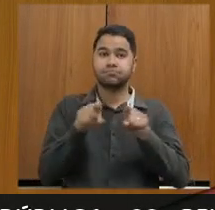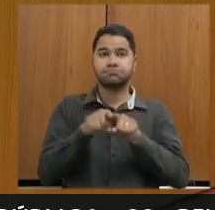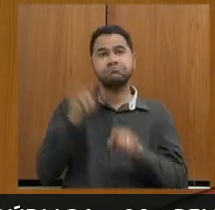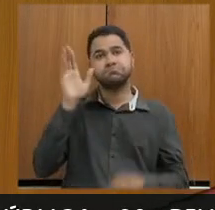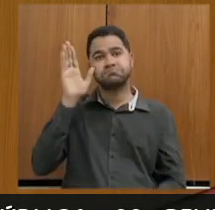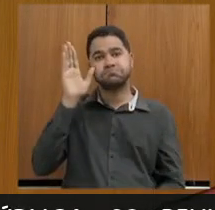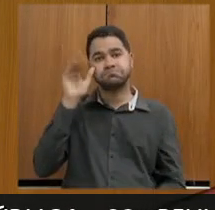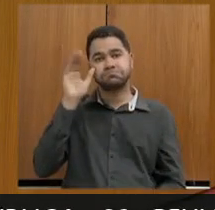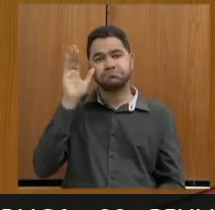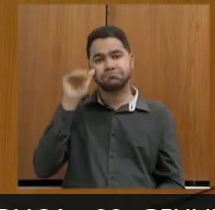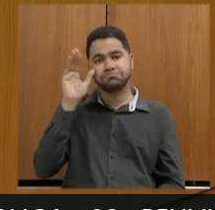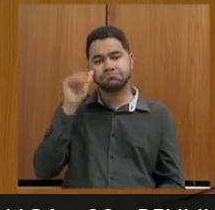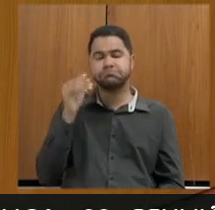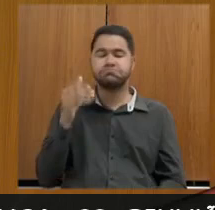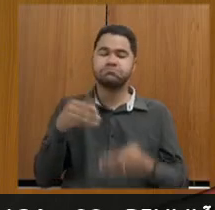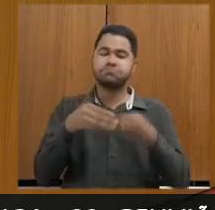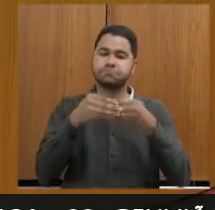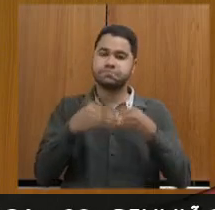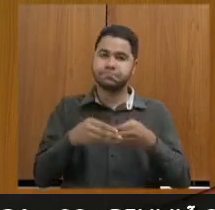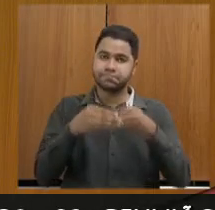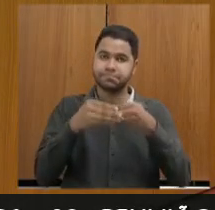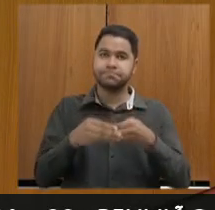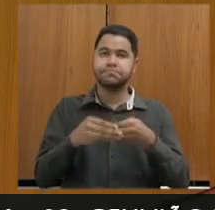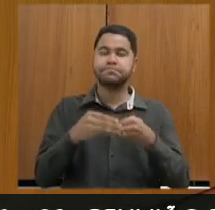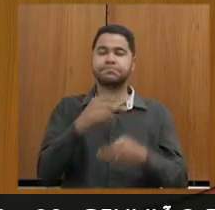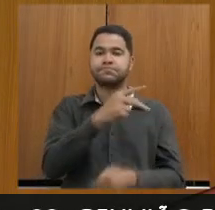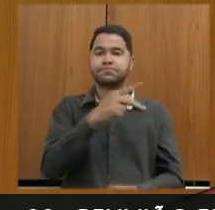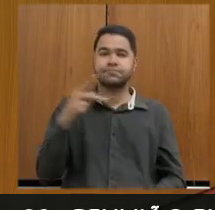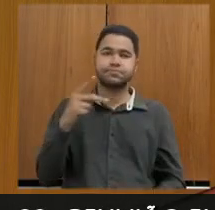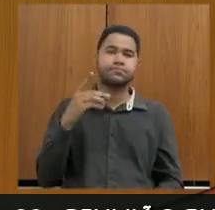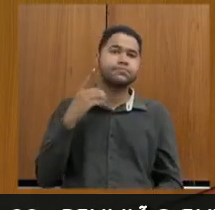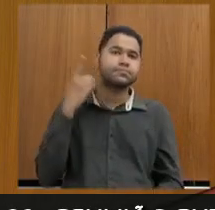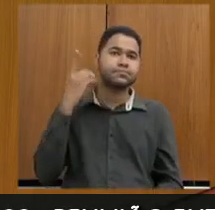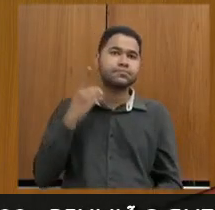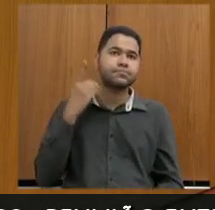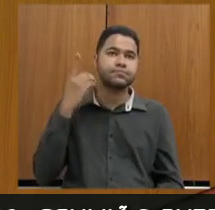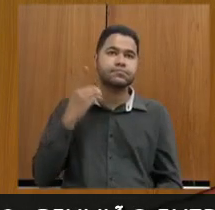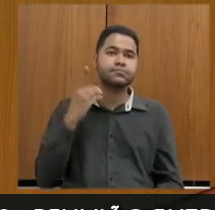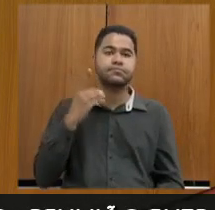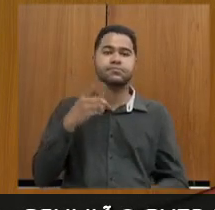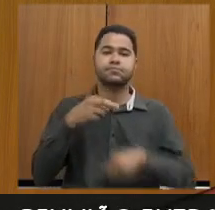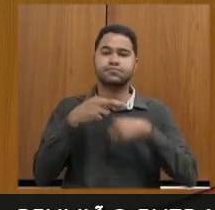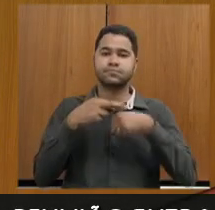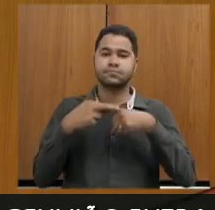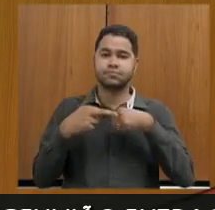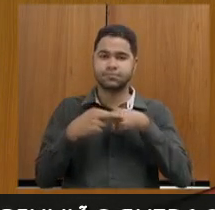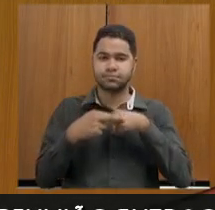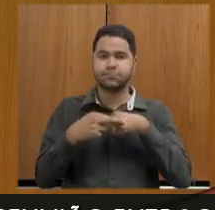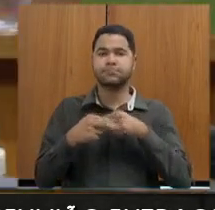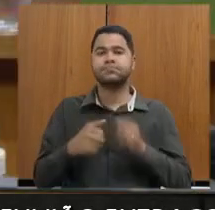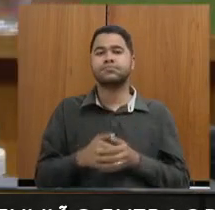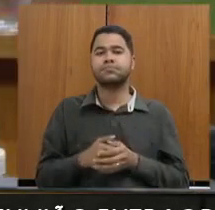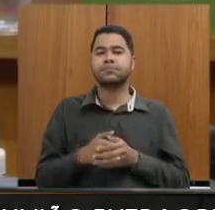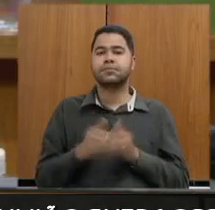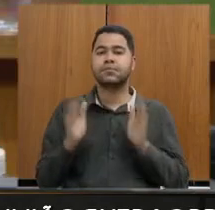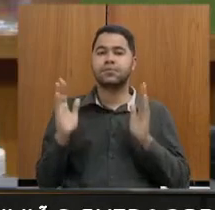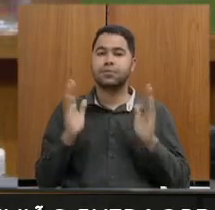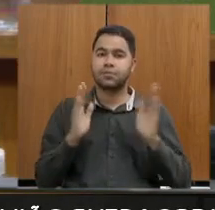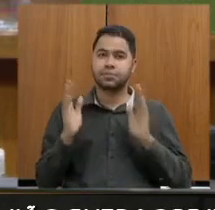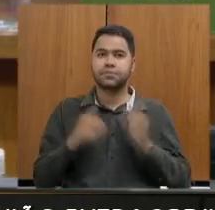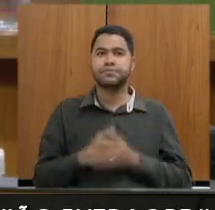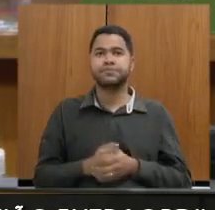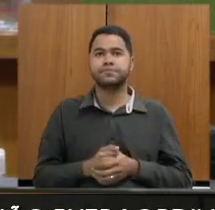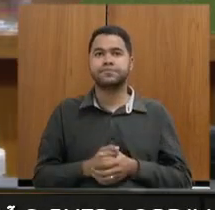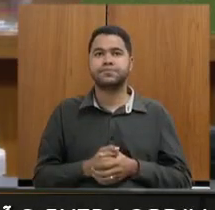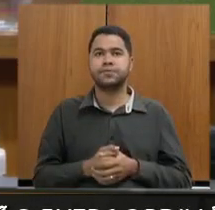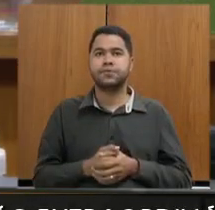acompanham que cumprimentar Presidente Deputado Rodrigues né nesse momento